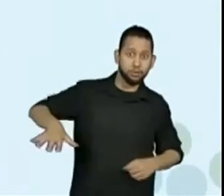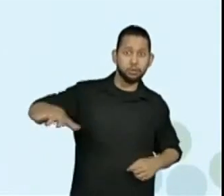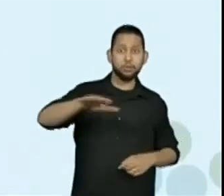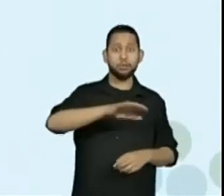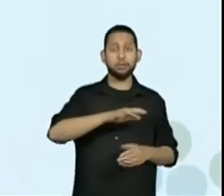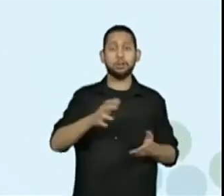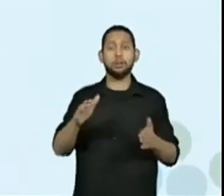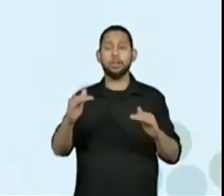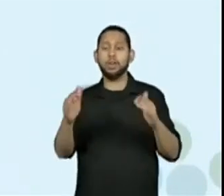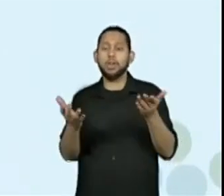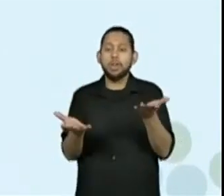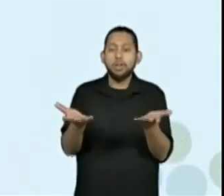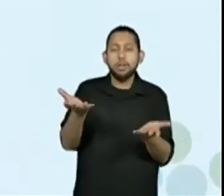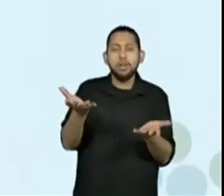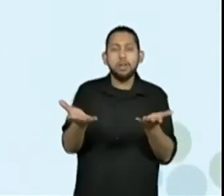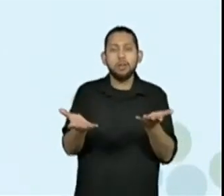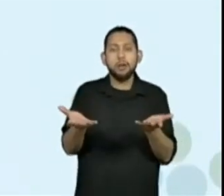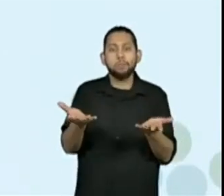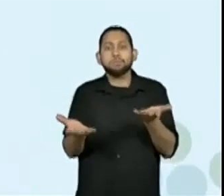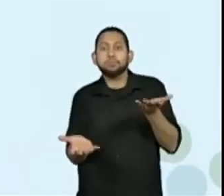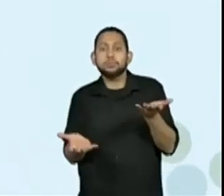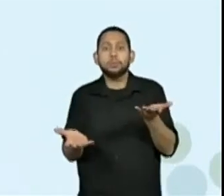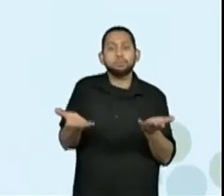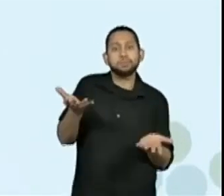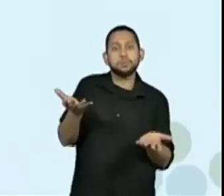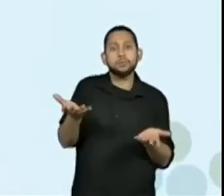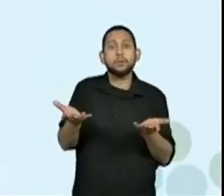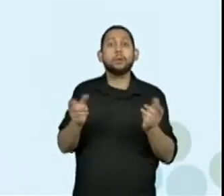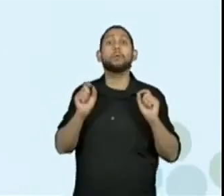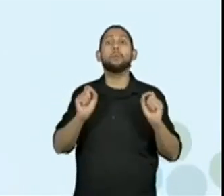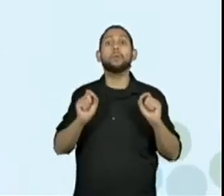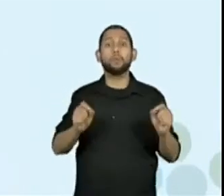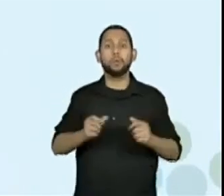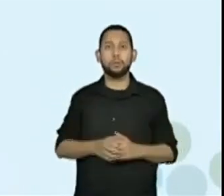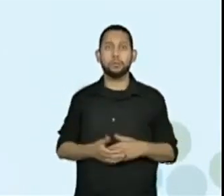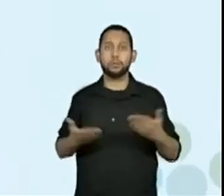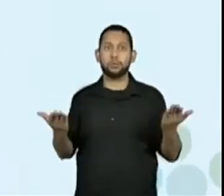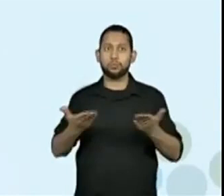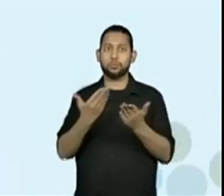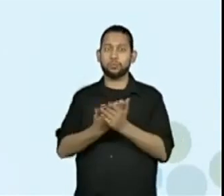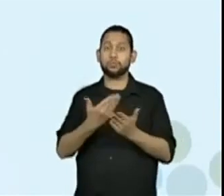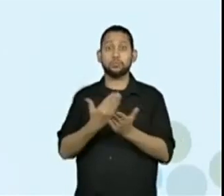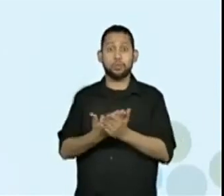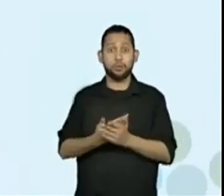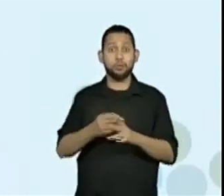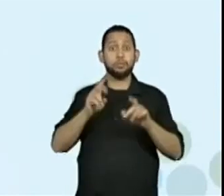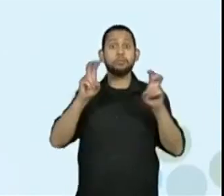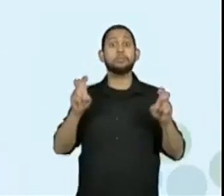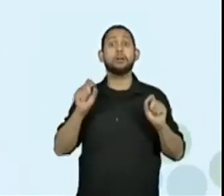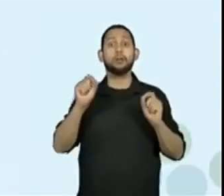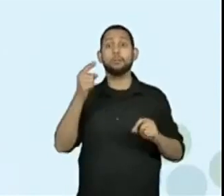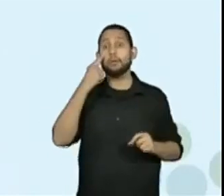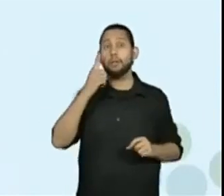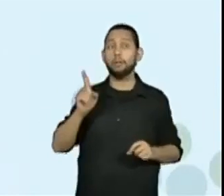eu quero chamar a atenção de vocês para o título dessa aula que eu vou destacar